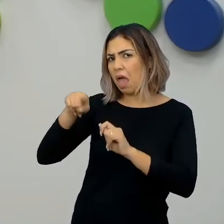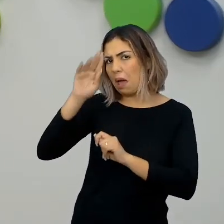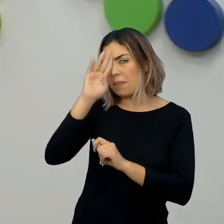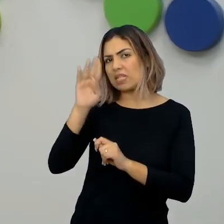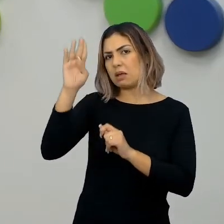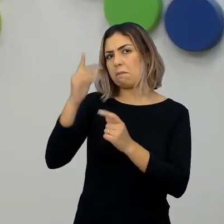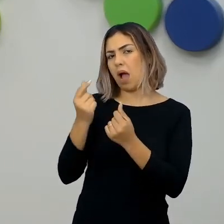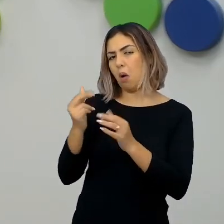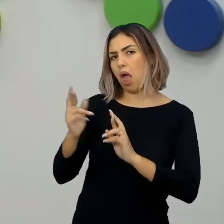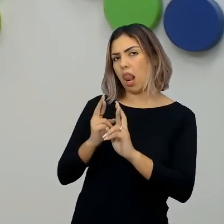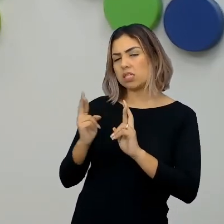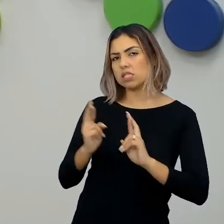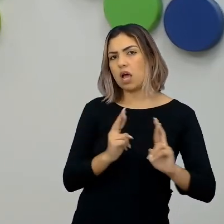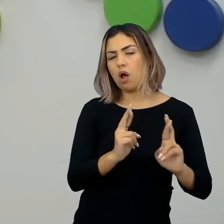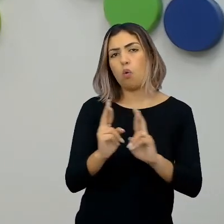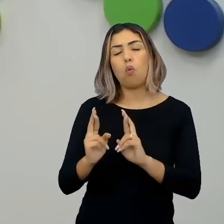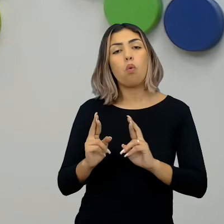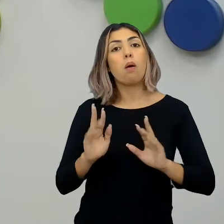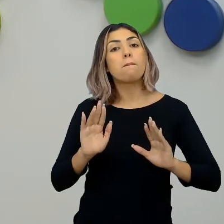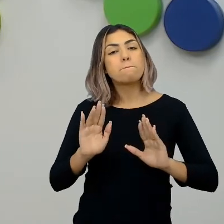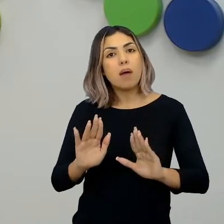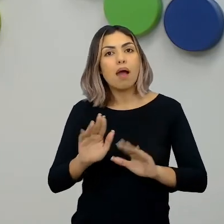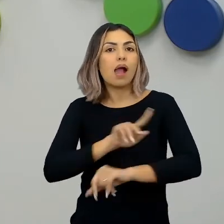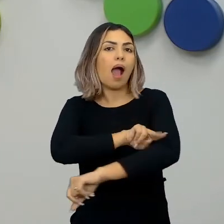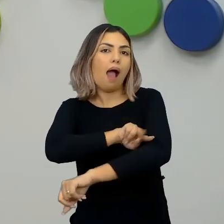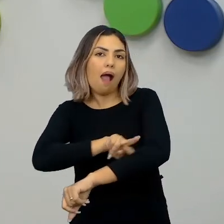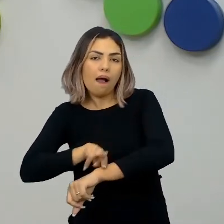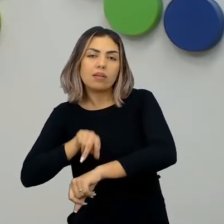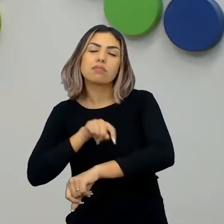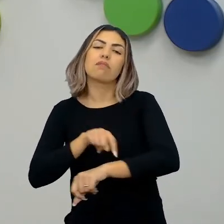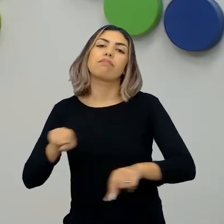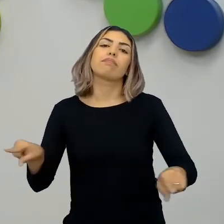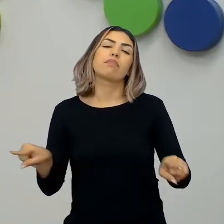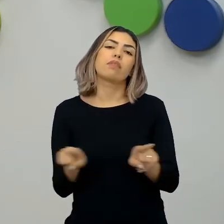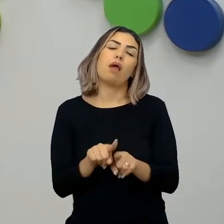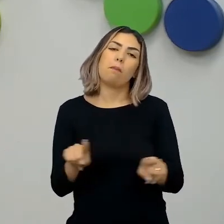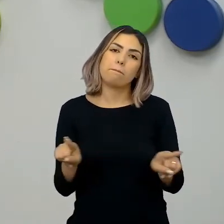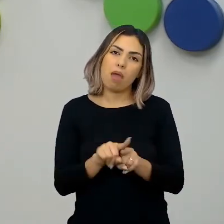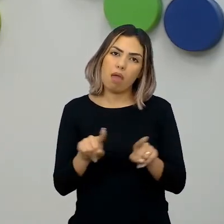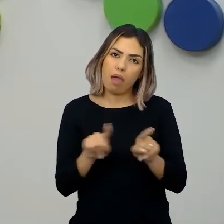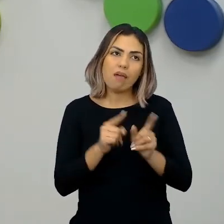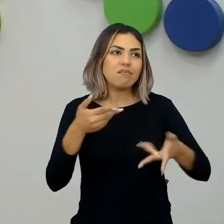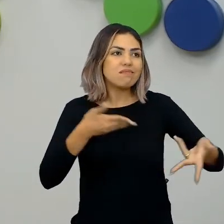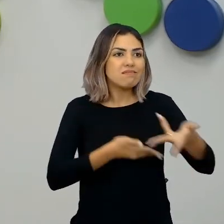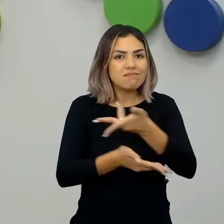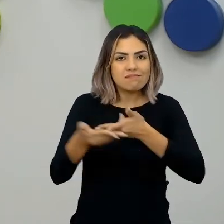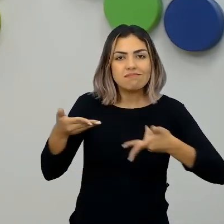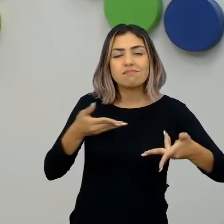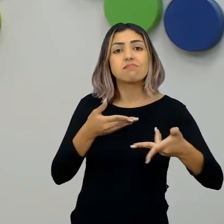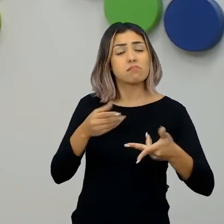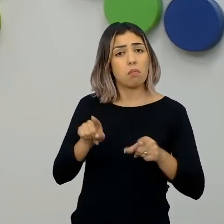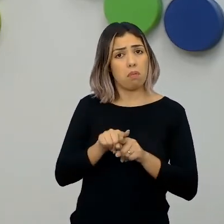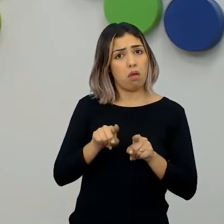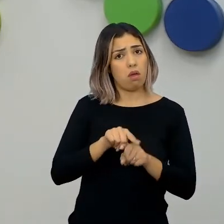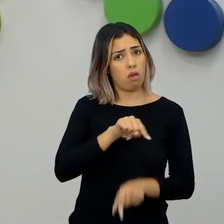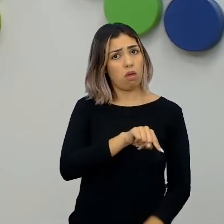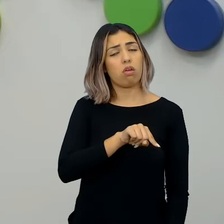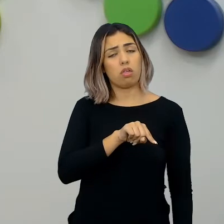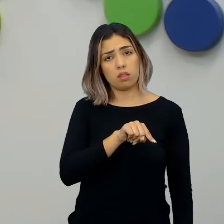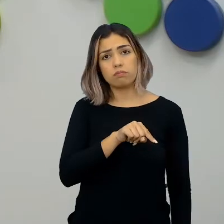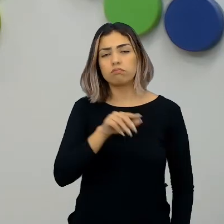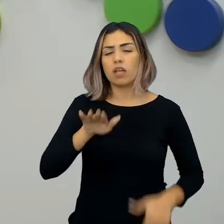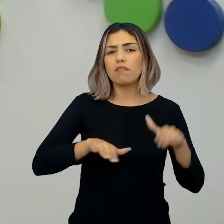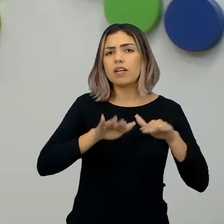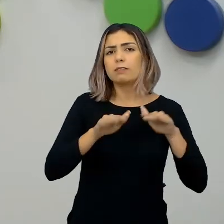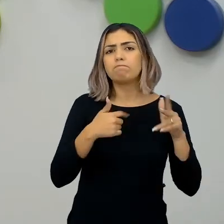relações, mas a ideia de raça também, e uma potencializa a outra. Então, se a gente observa,